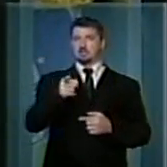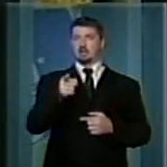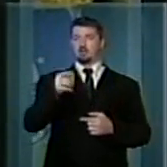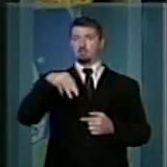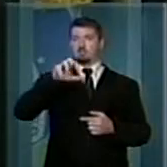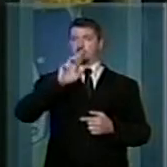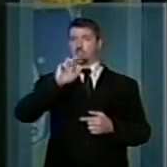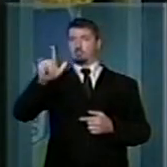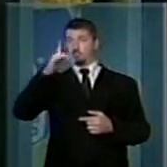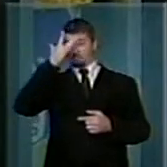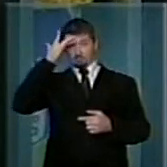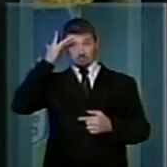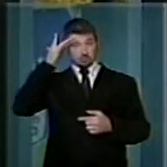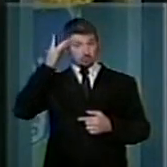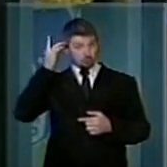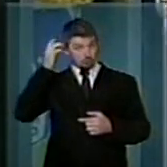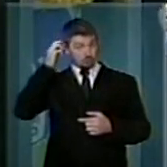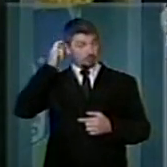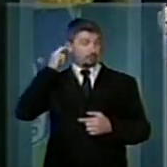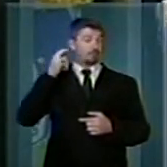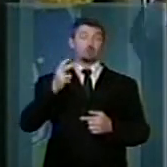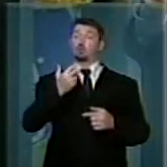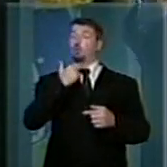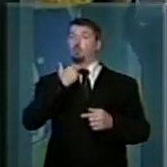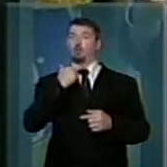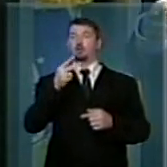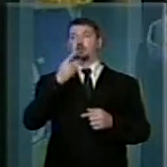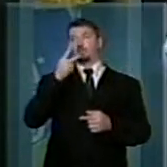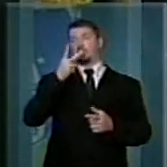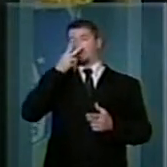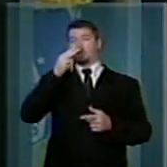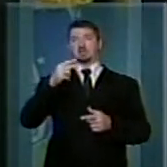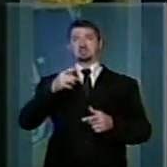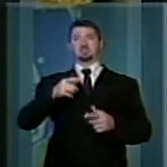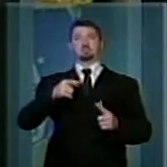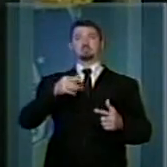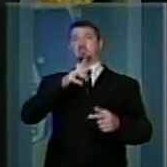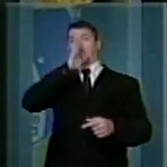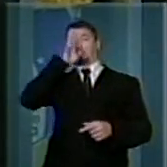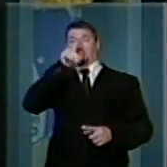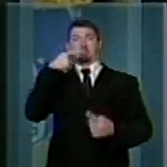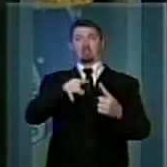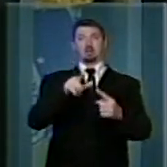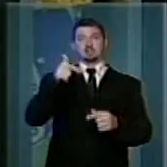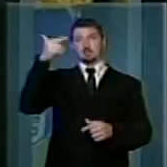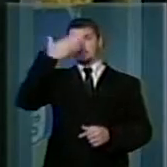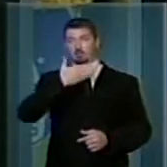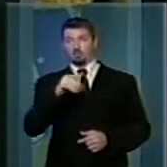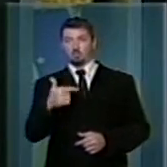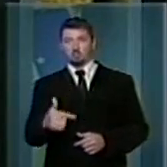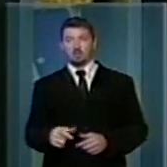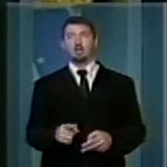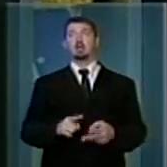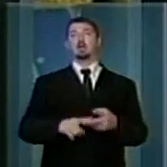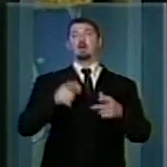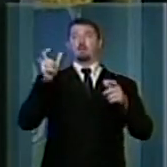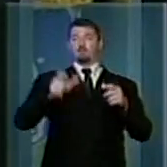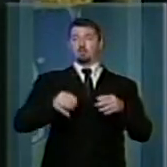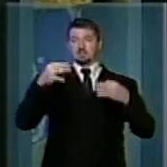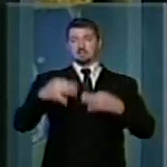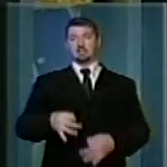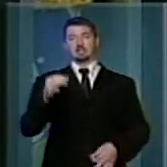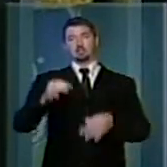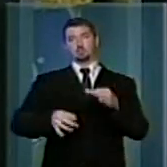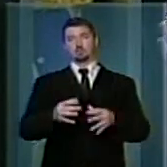moral das pessoas não pode ser atacada de uma maneira vil, sem provas e sem condições de fazê-lo.